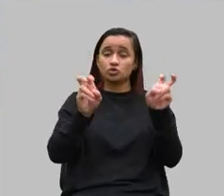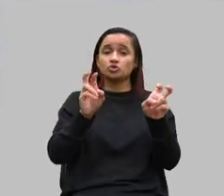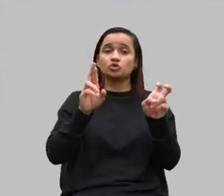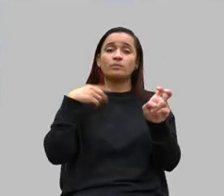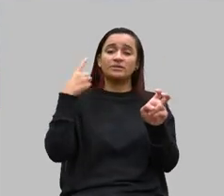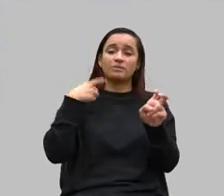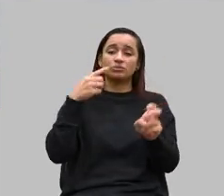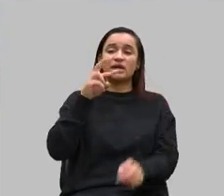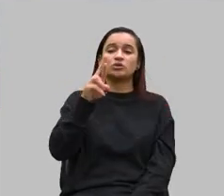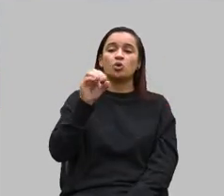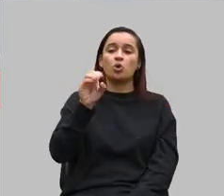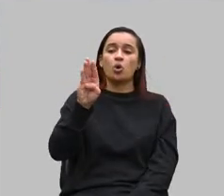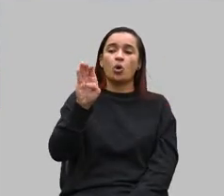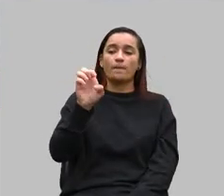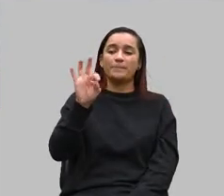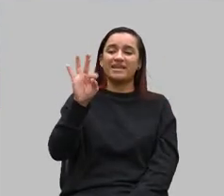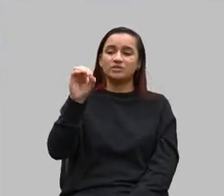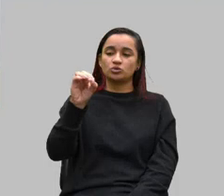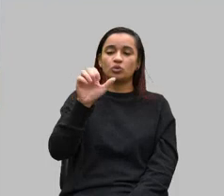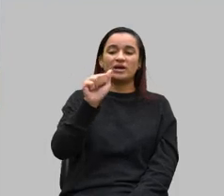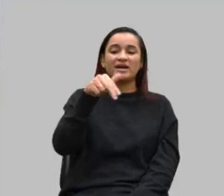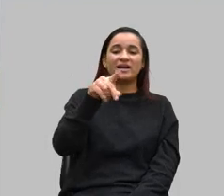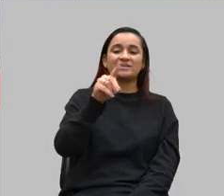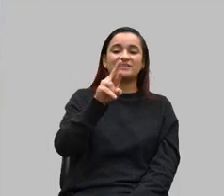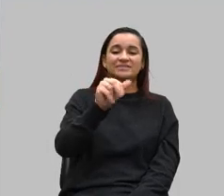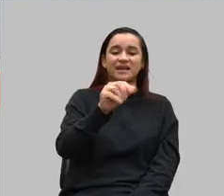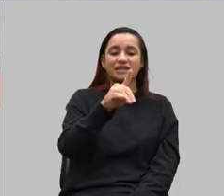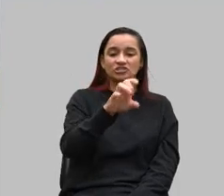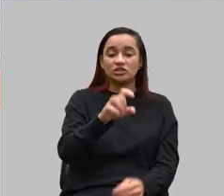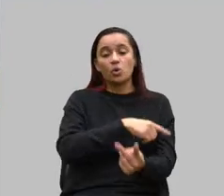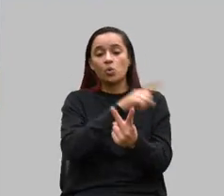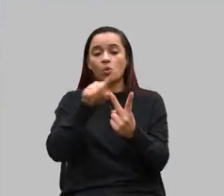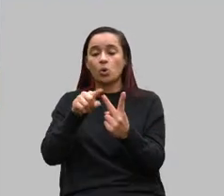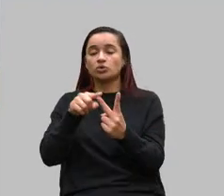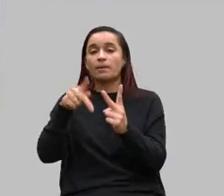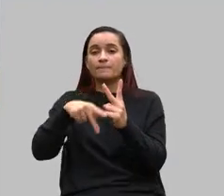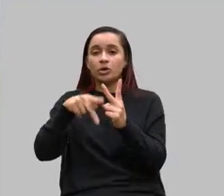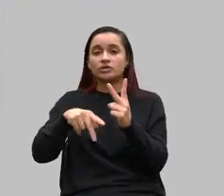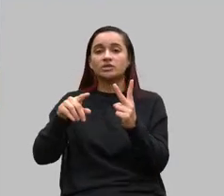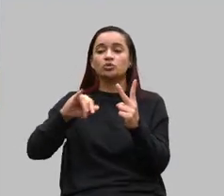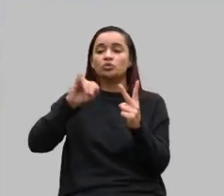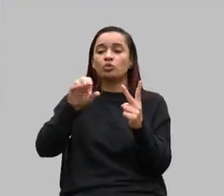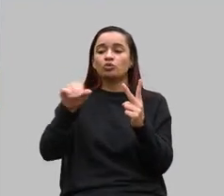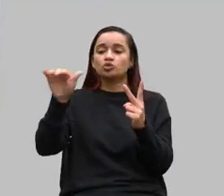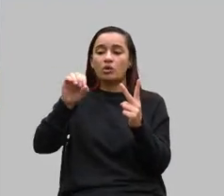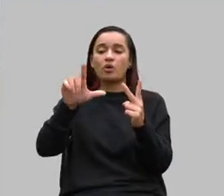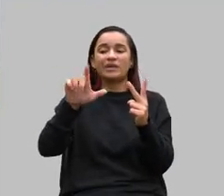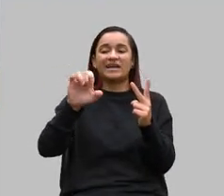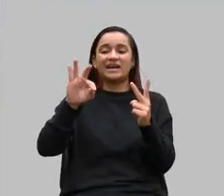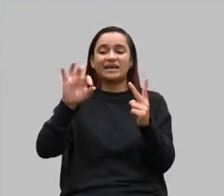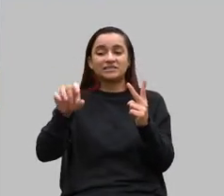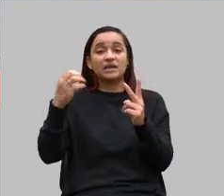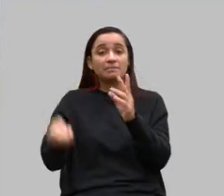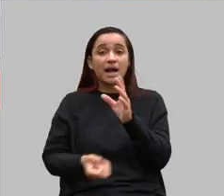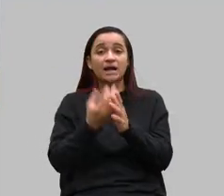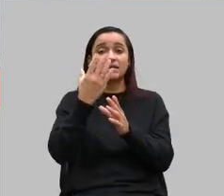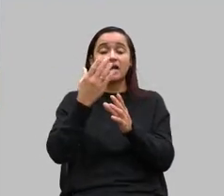e a outra do deput João Leite para criar o Núcleo de Desenvolvimento